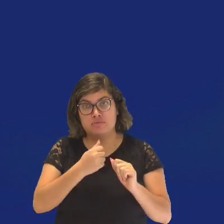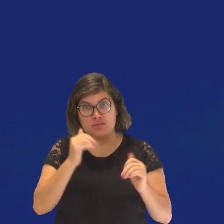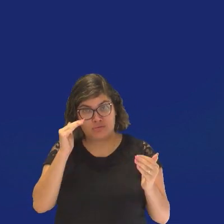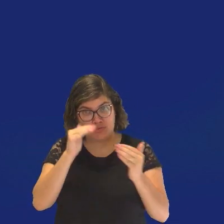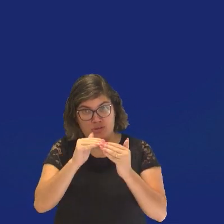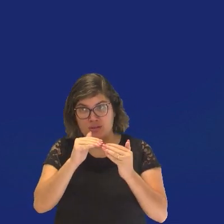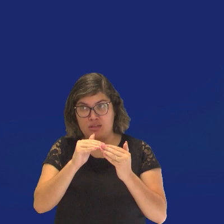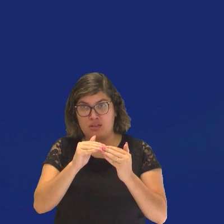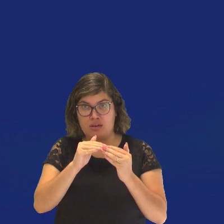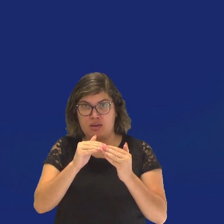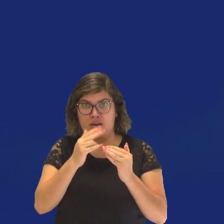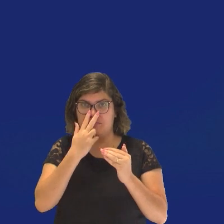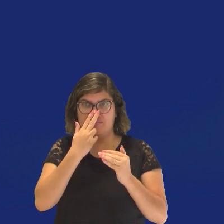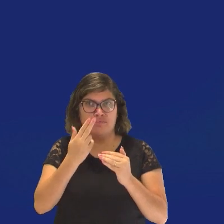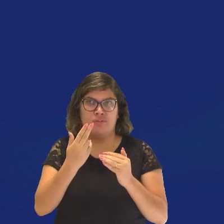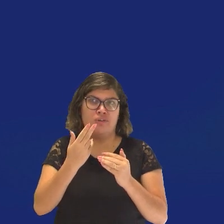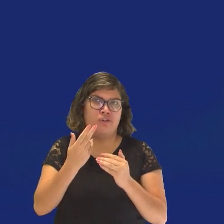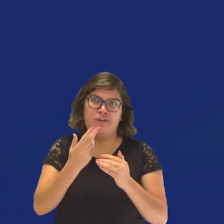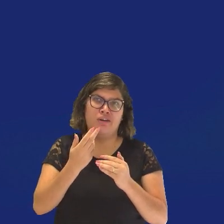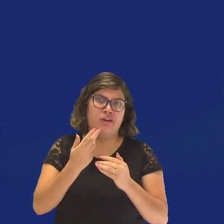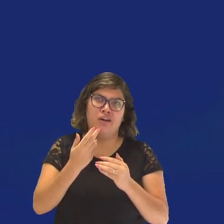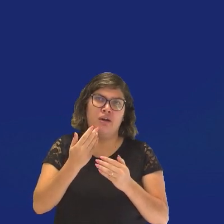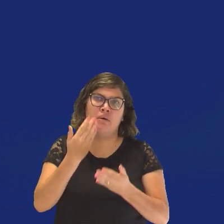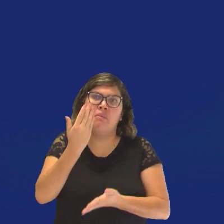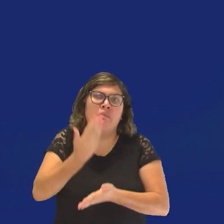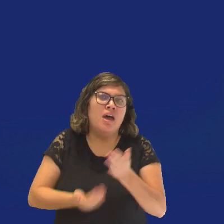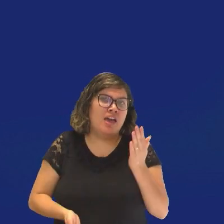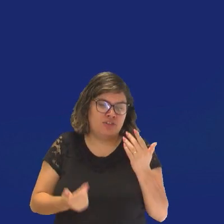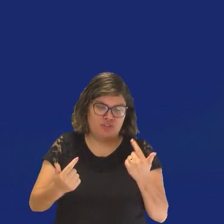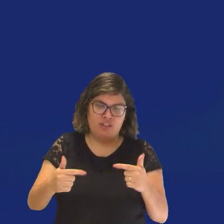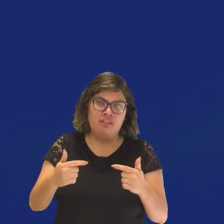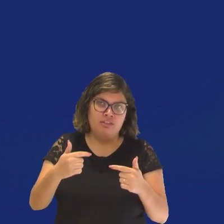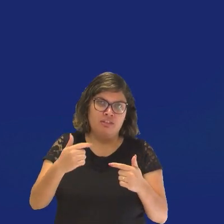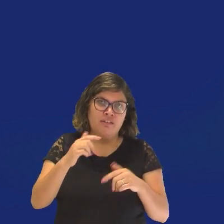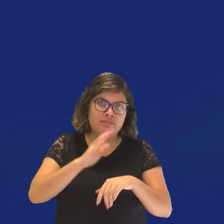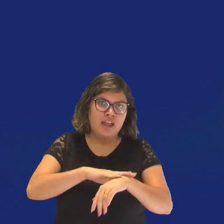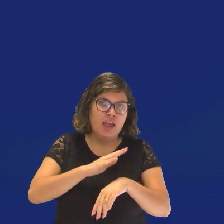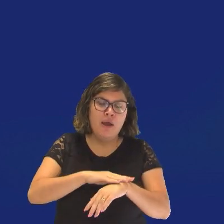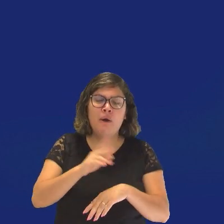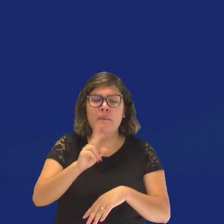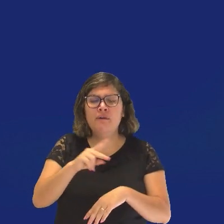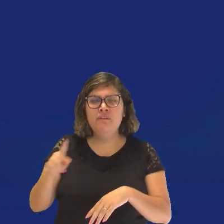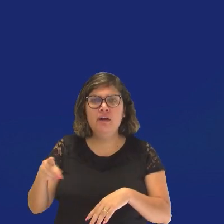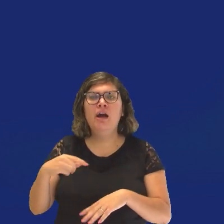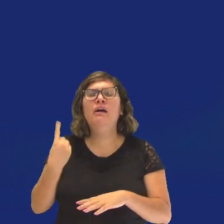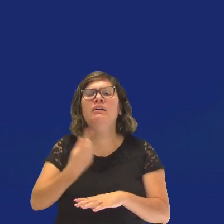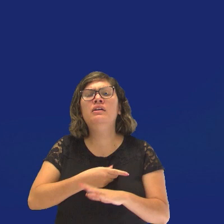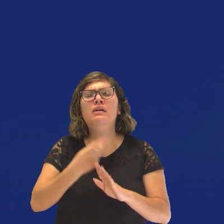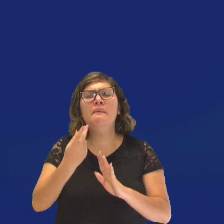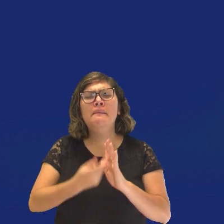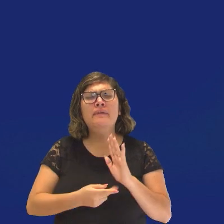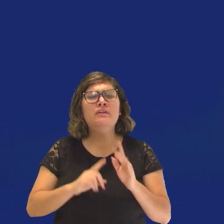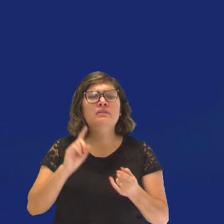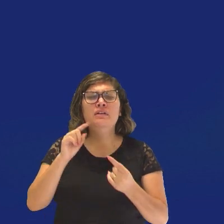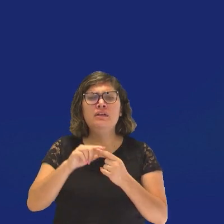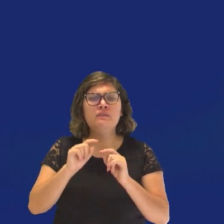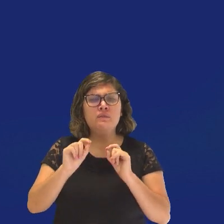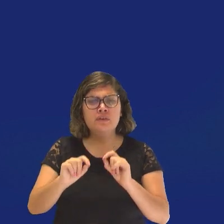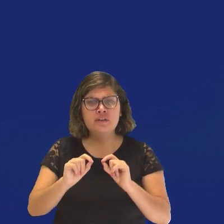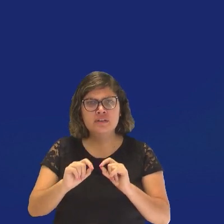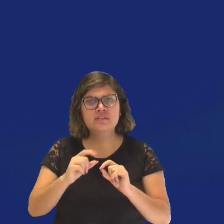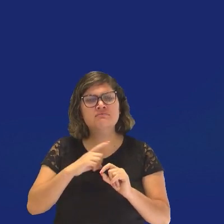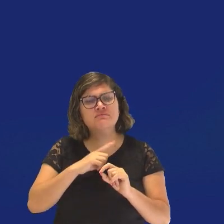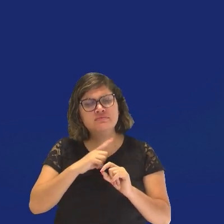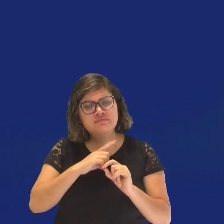o uso mais eficiente do tempo do professor. Com esse projeto, o que nós queremos levar de benefícios para